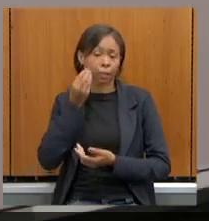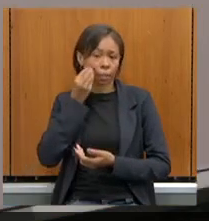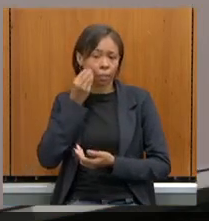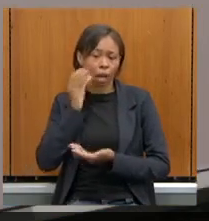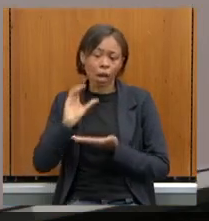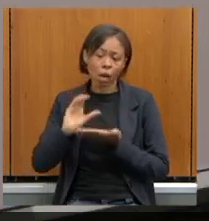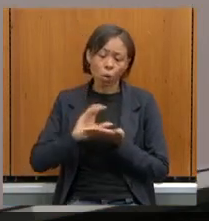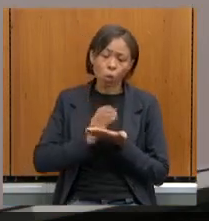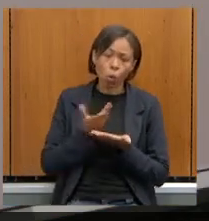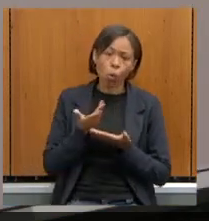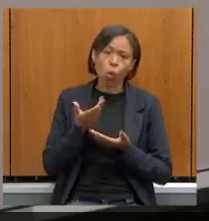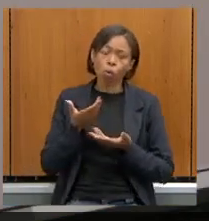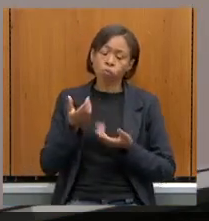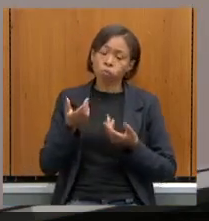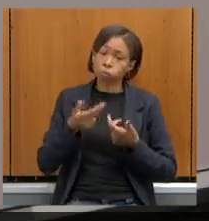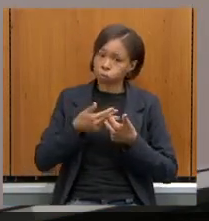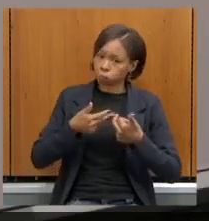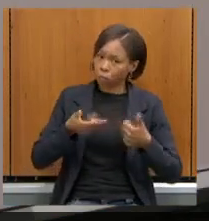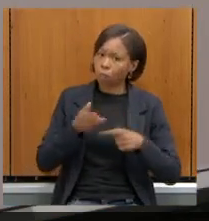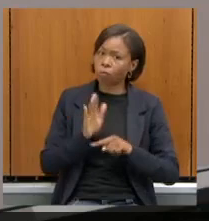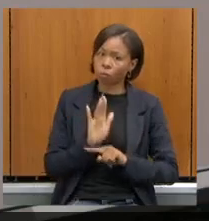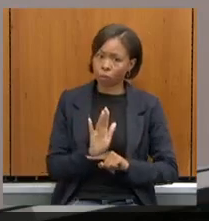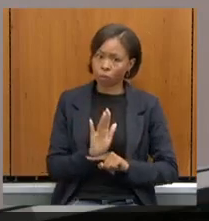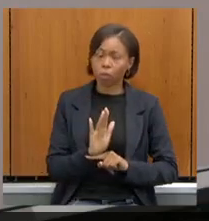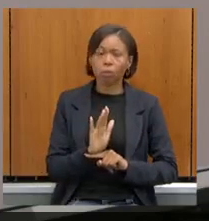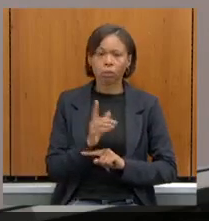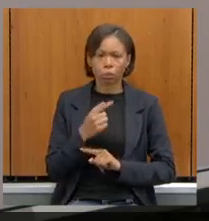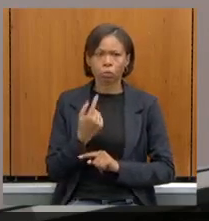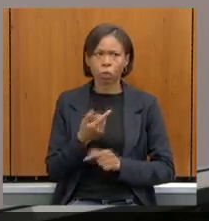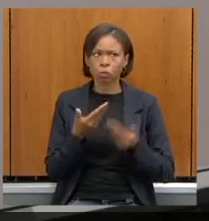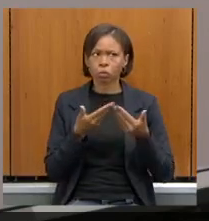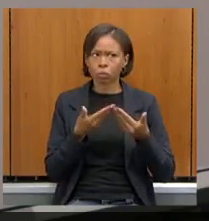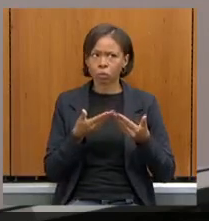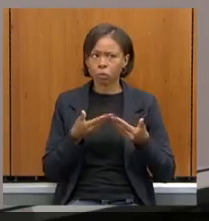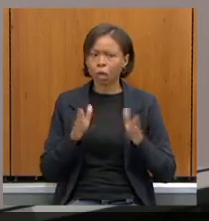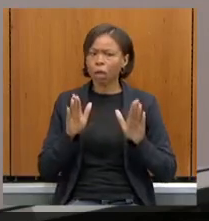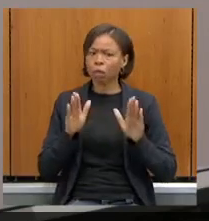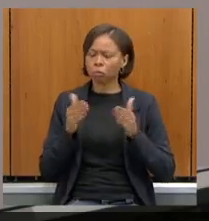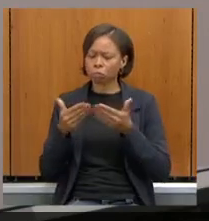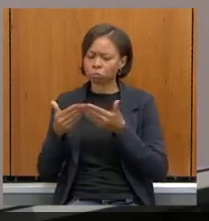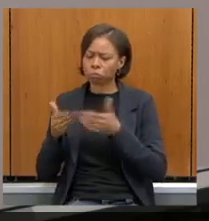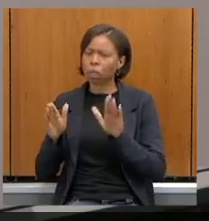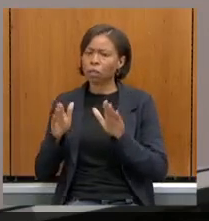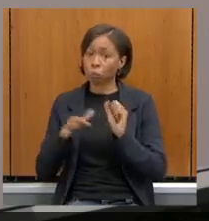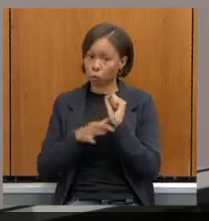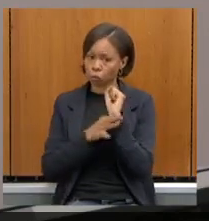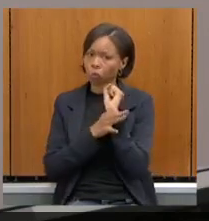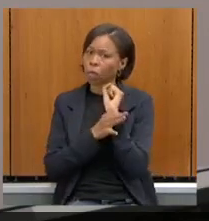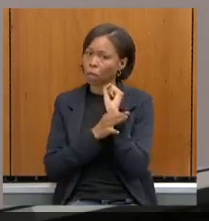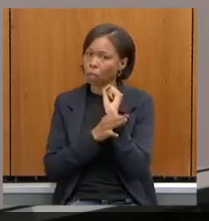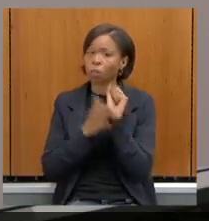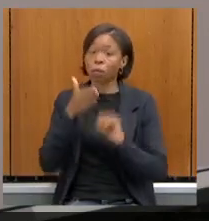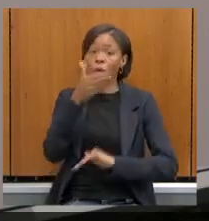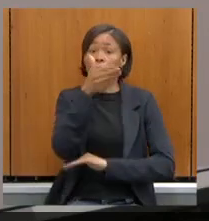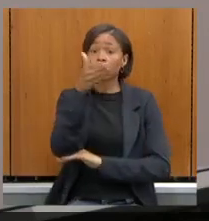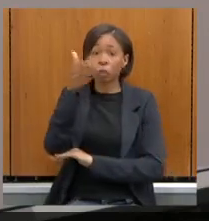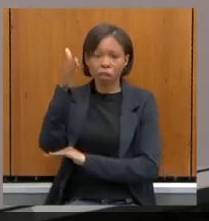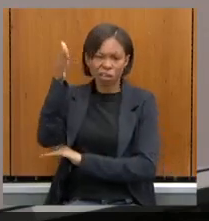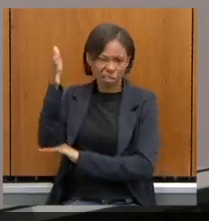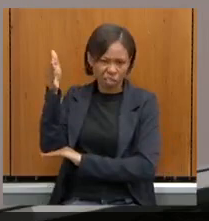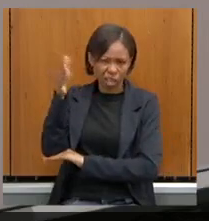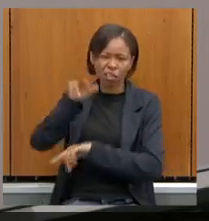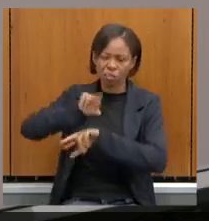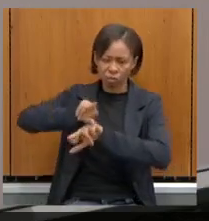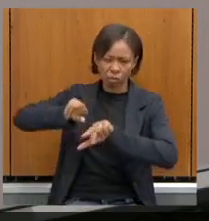lançamos o selo evento seguro, os hotéis, vários já aderiram, o selo, ele é